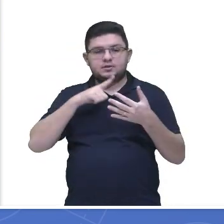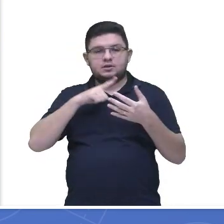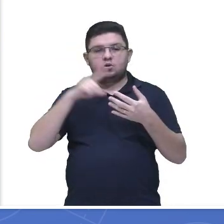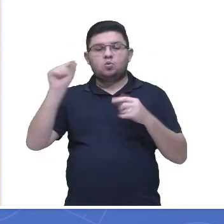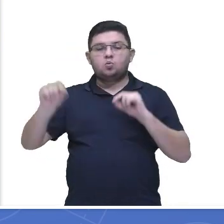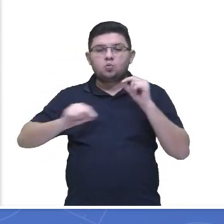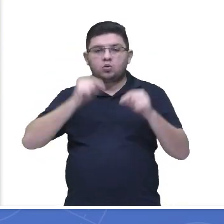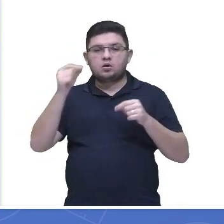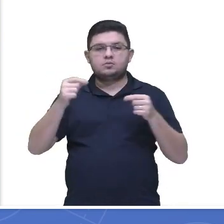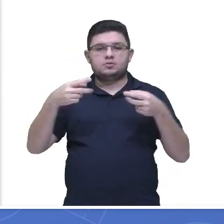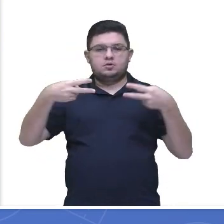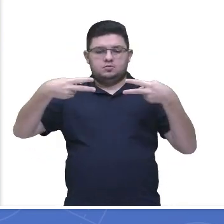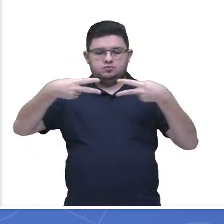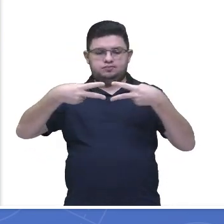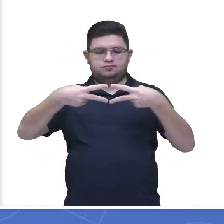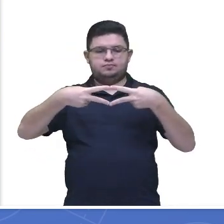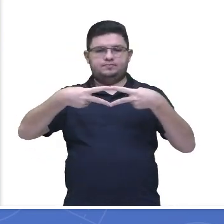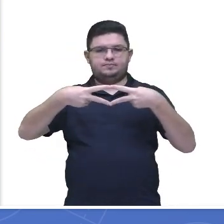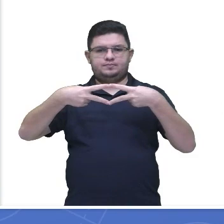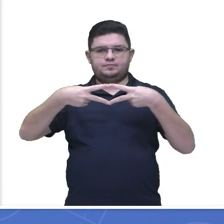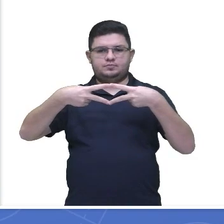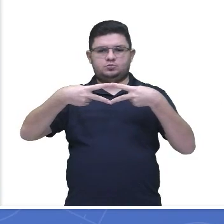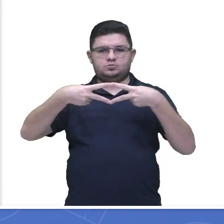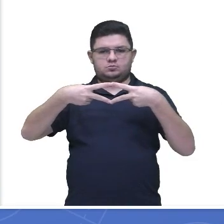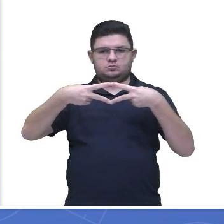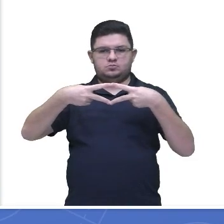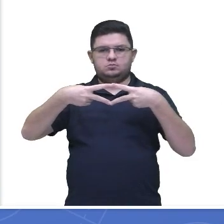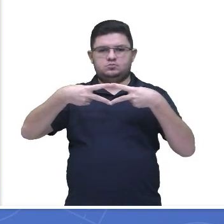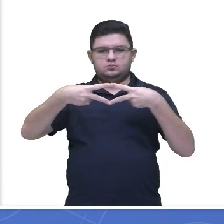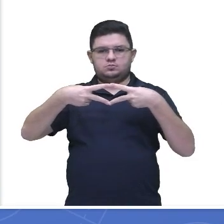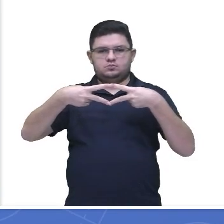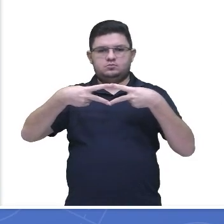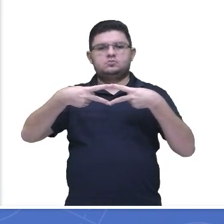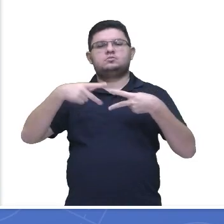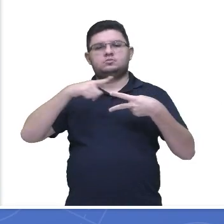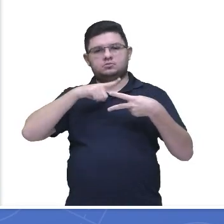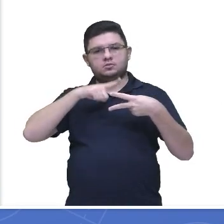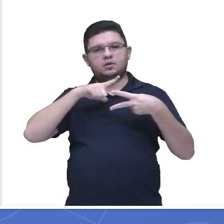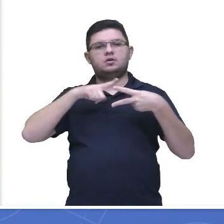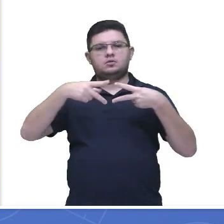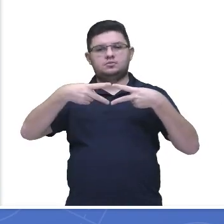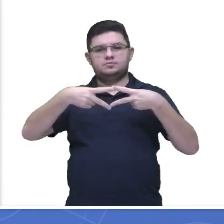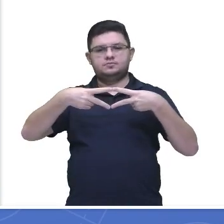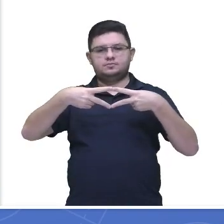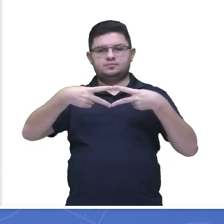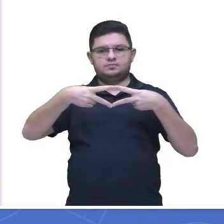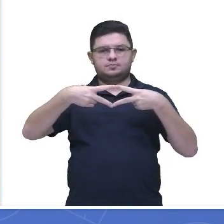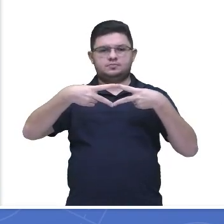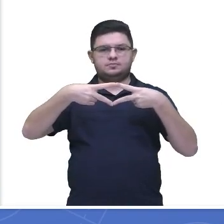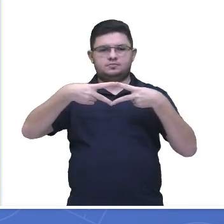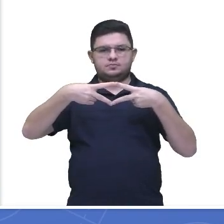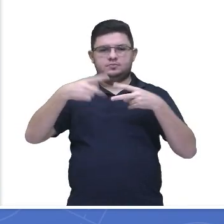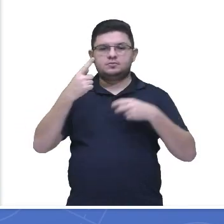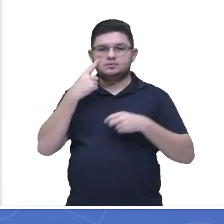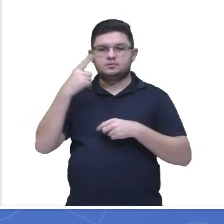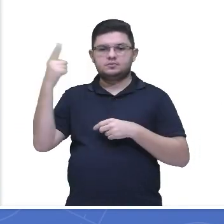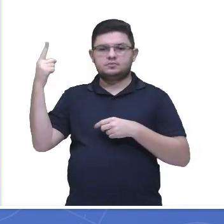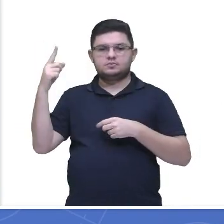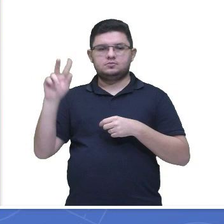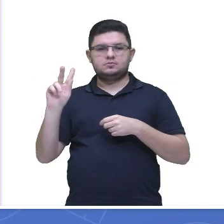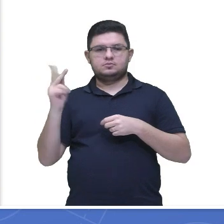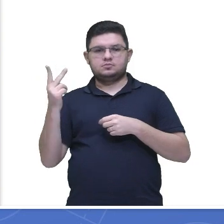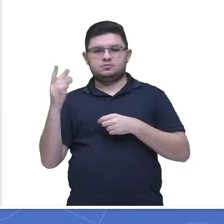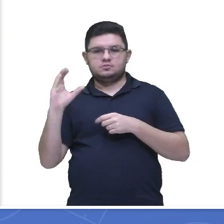ligação. Observe que tem uma dupla ligação. Ah, professora, então quer dizer que